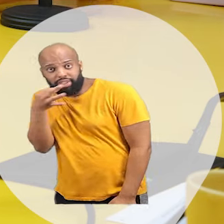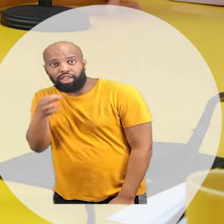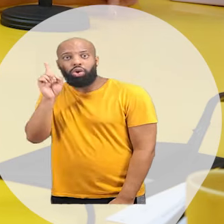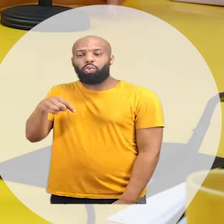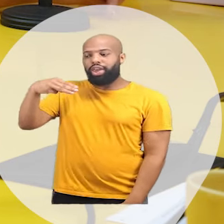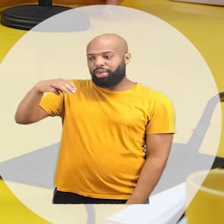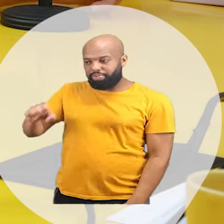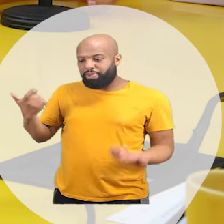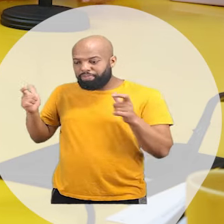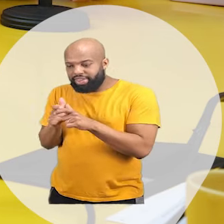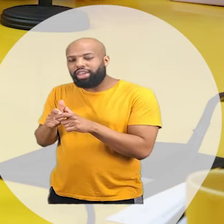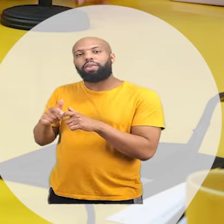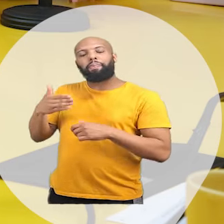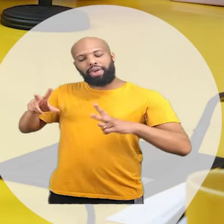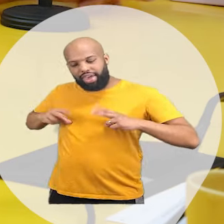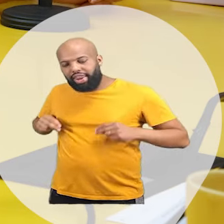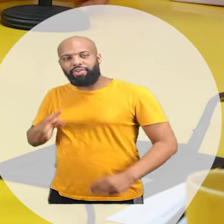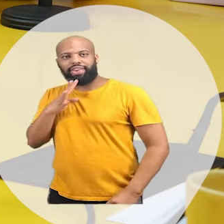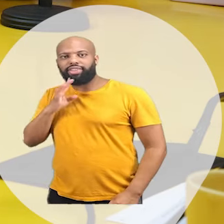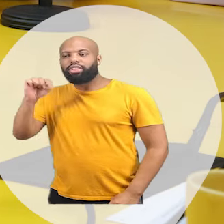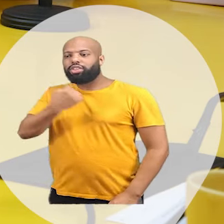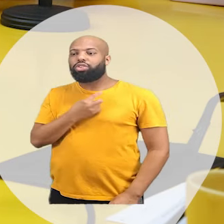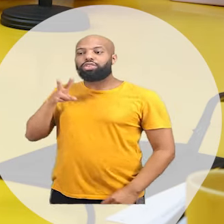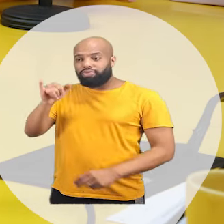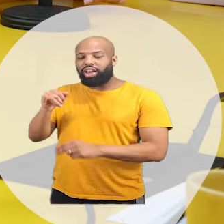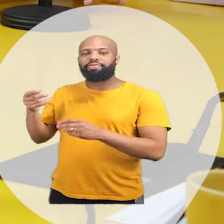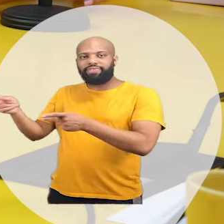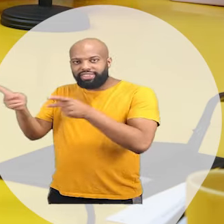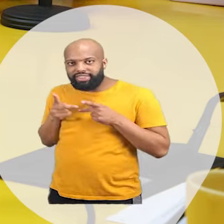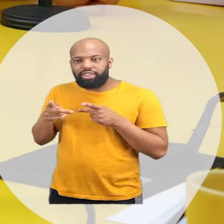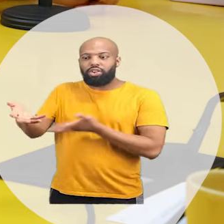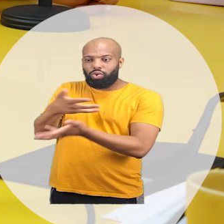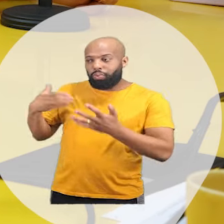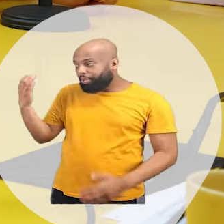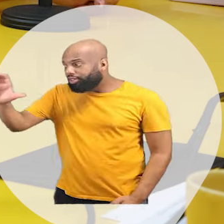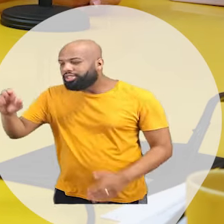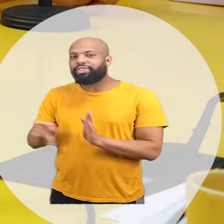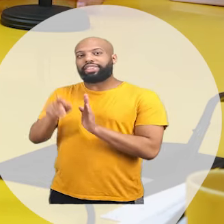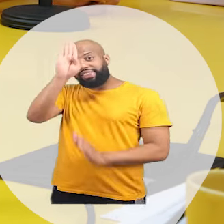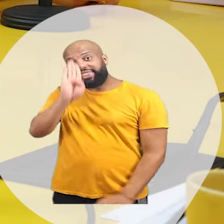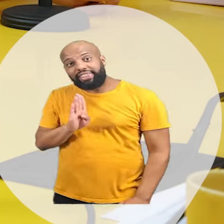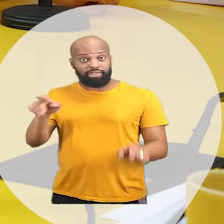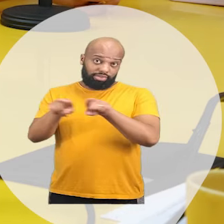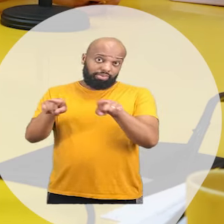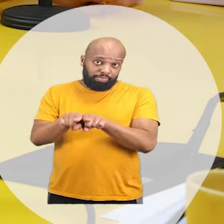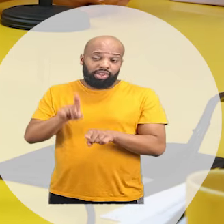empreendedores que merecem ser conhecidos Então a gente vai visita compartilha de forma gratuita Então